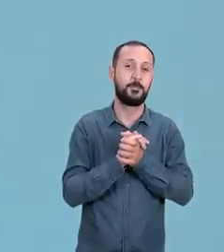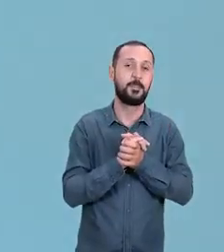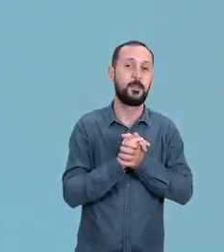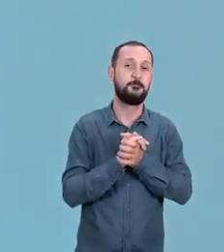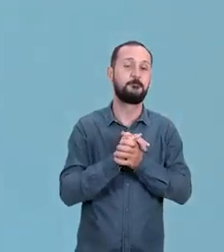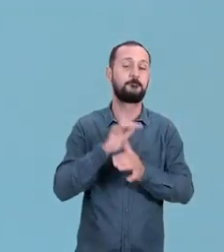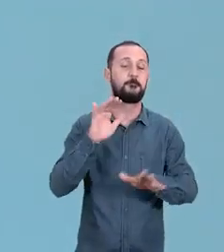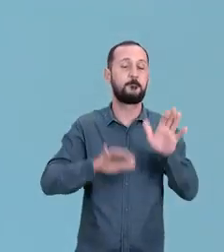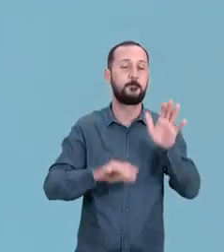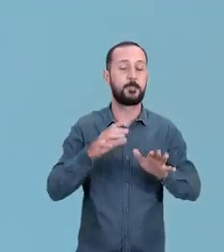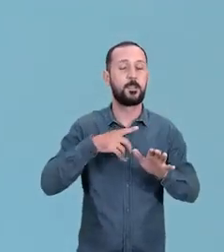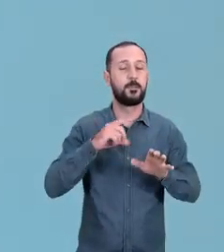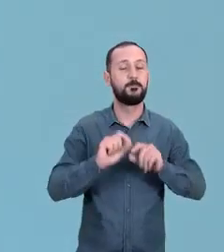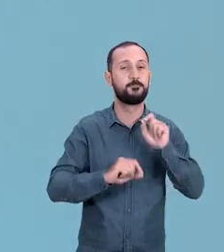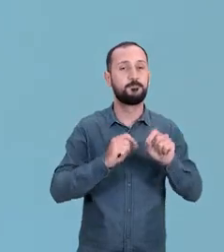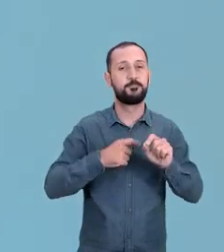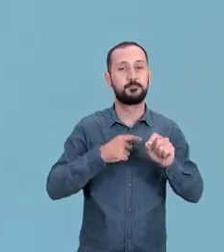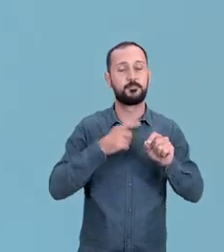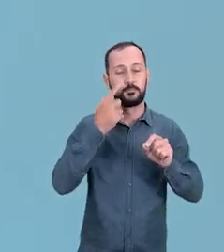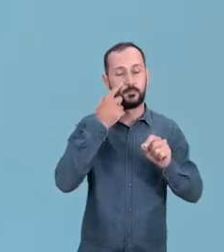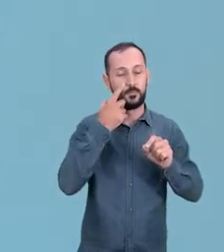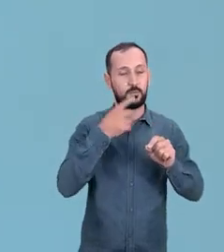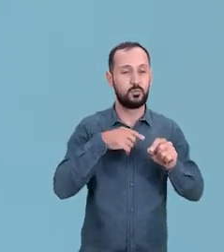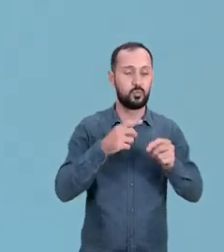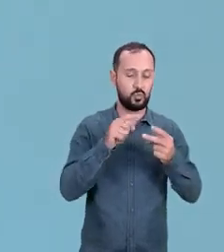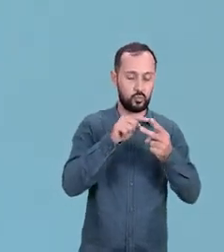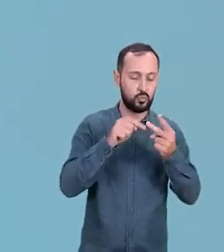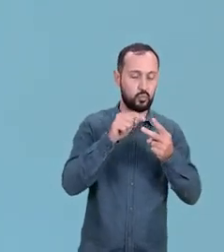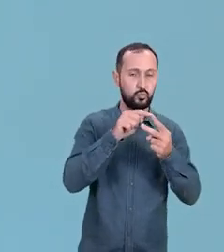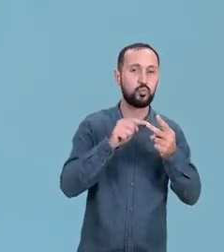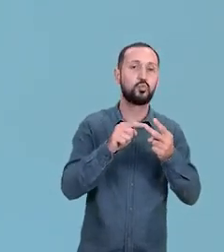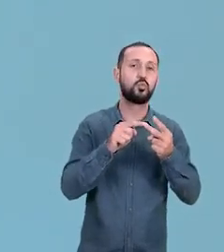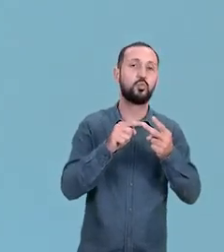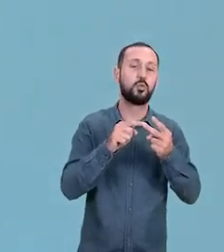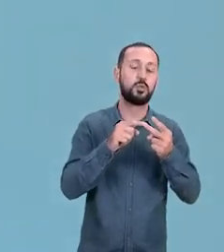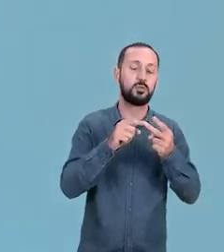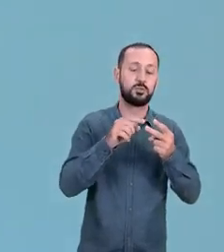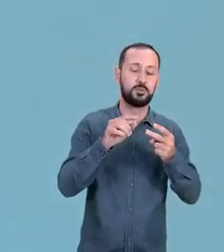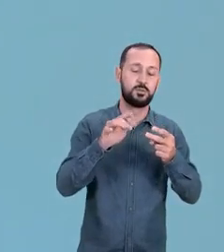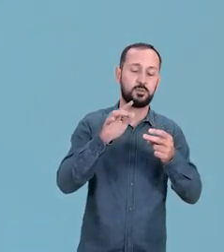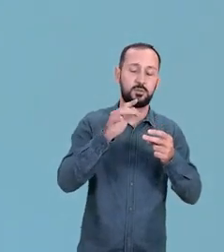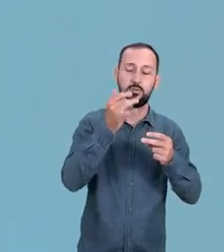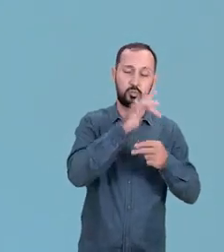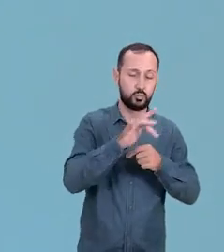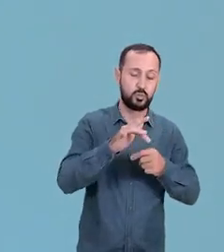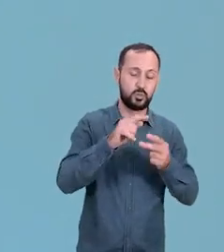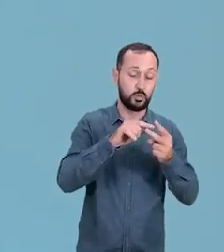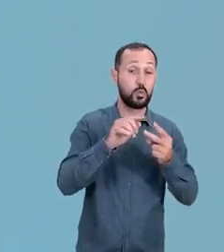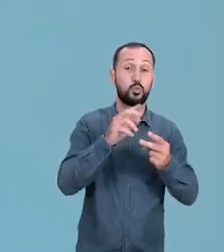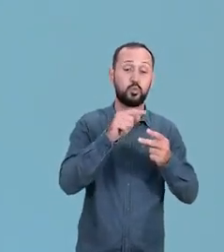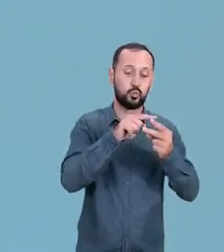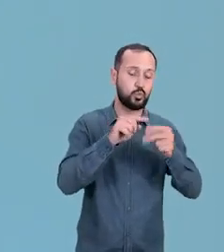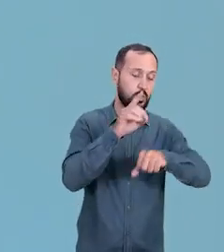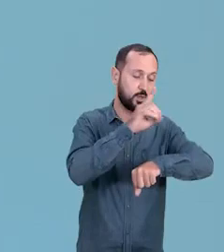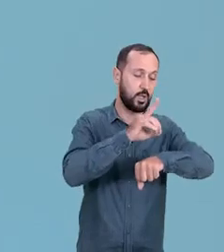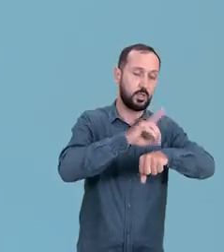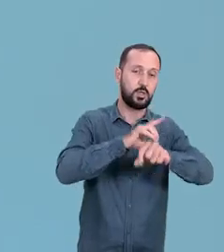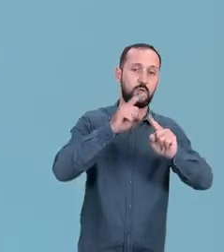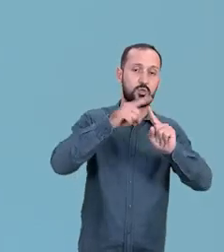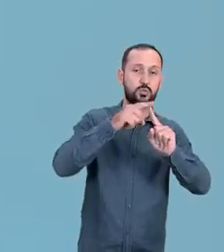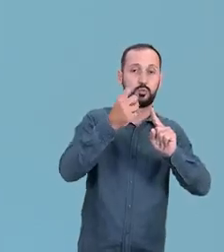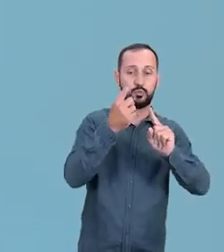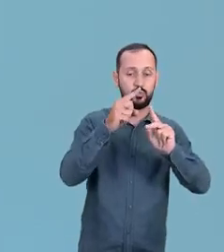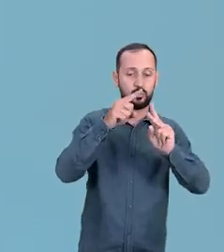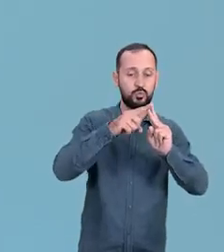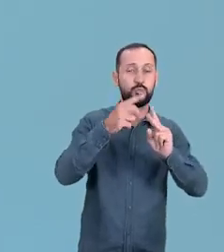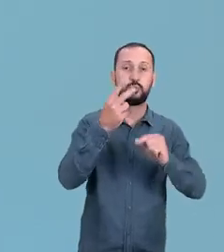vezes, ele pode estar sendo portador de duas espécies diferentes de mosquito, de dengue 1, tipo 2,